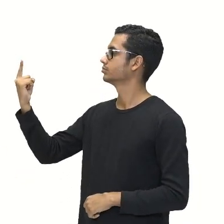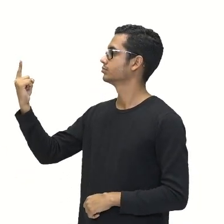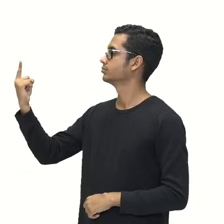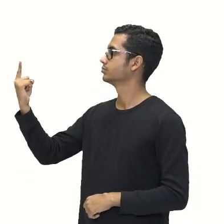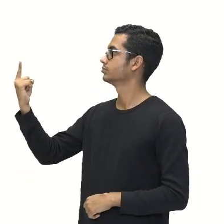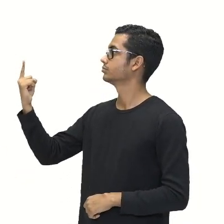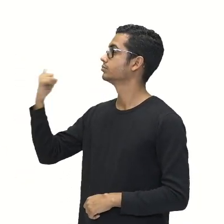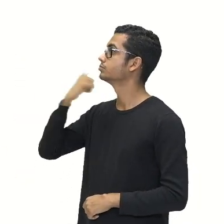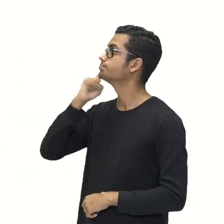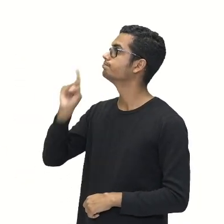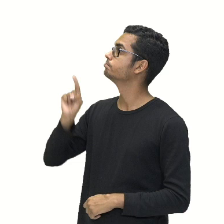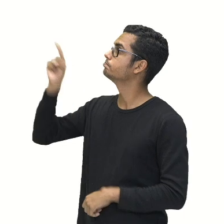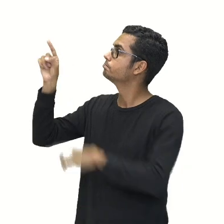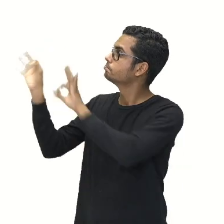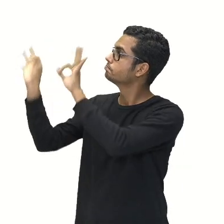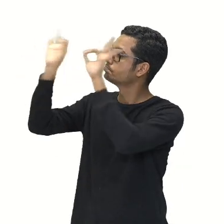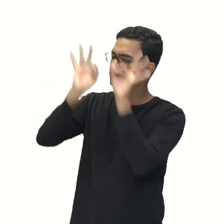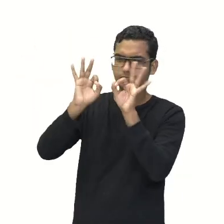E aí você vai começar